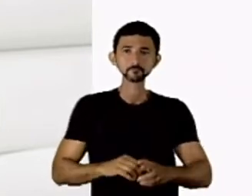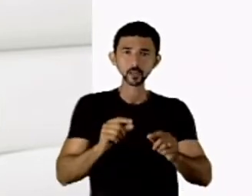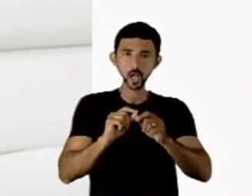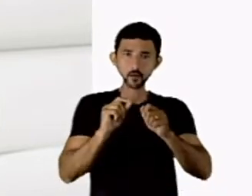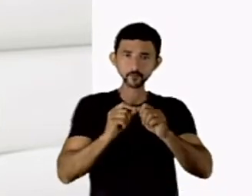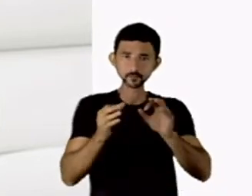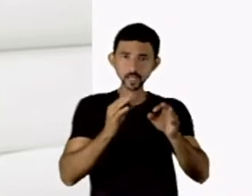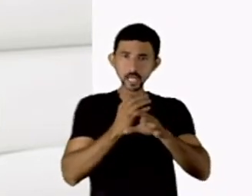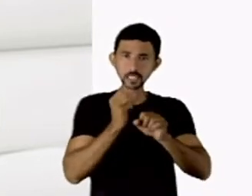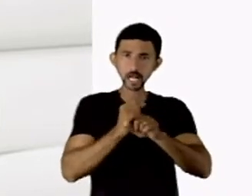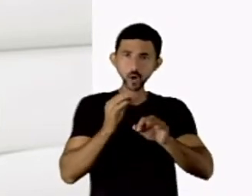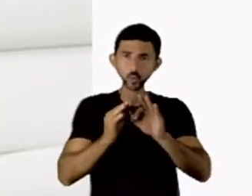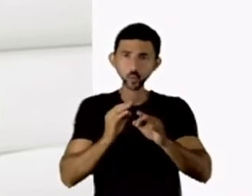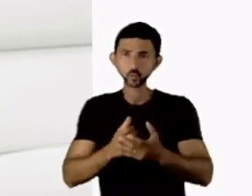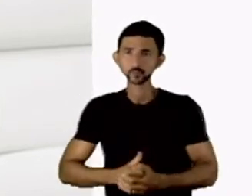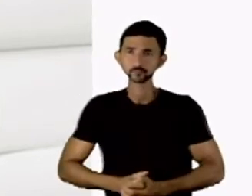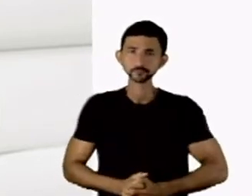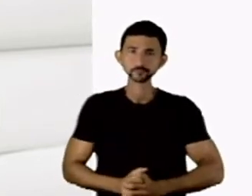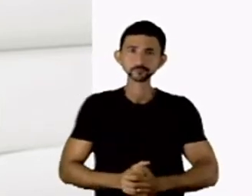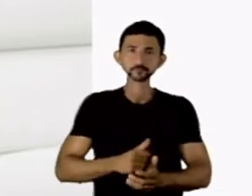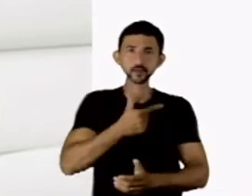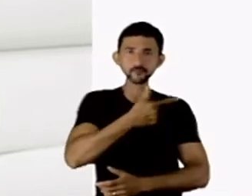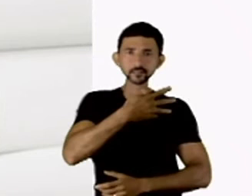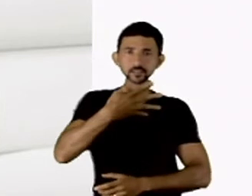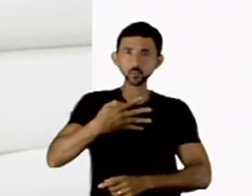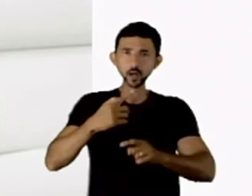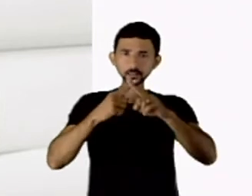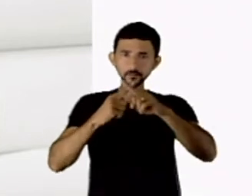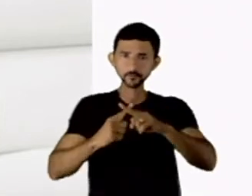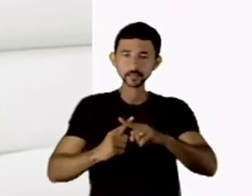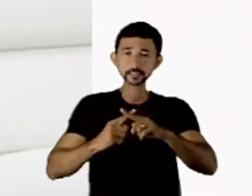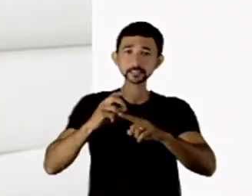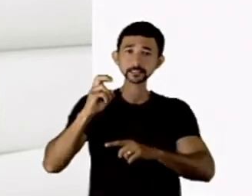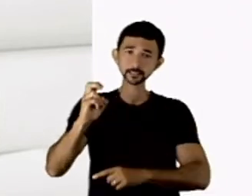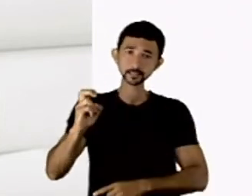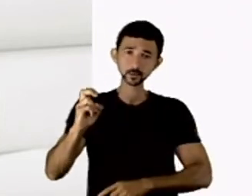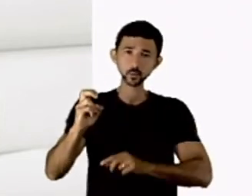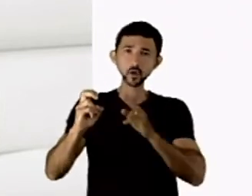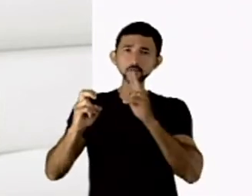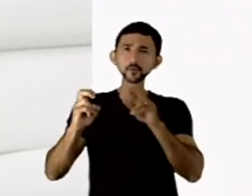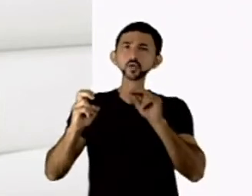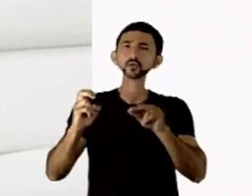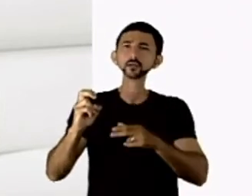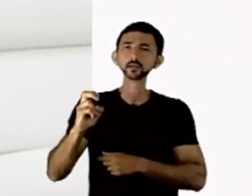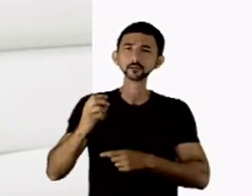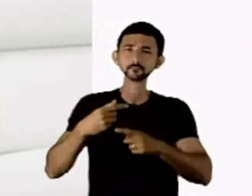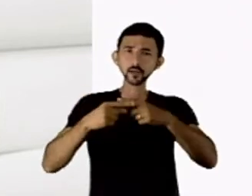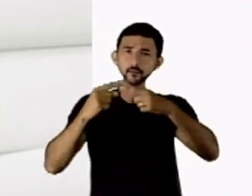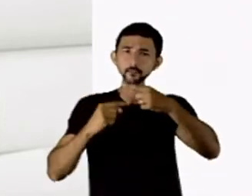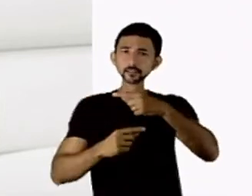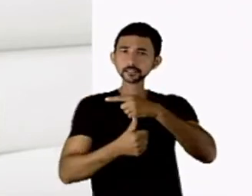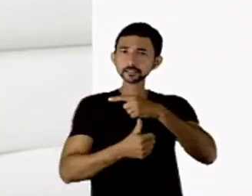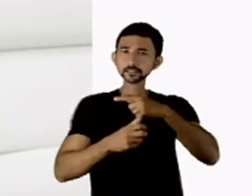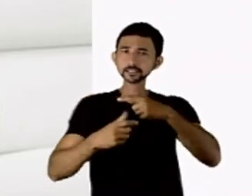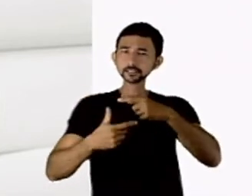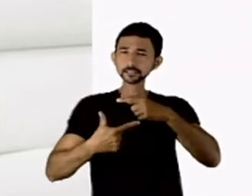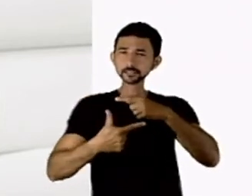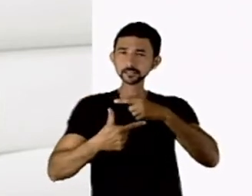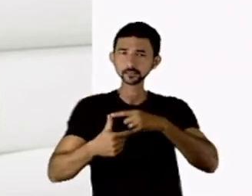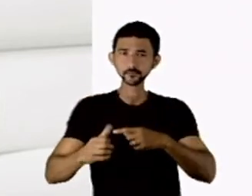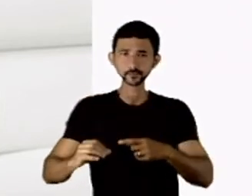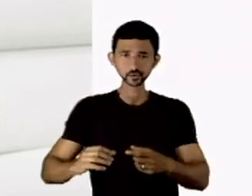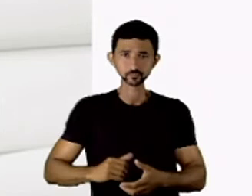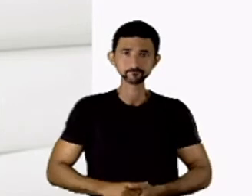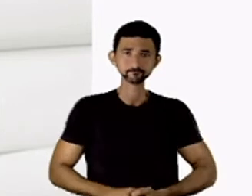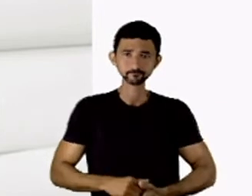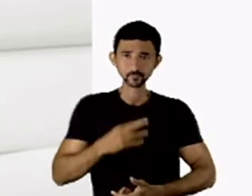agora eu agrupo esses dois e multiplico 24 vezes 5, 120. Logo, a gente tem